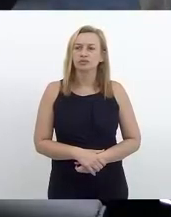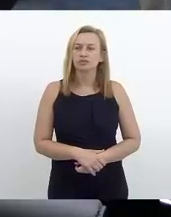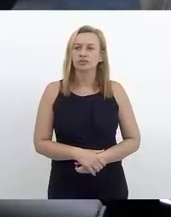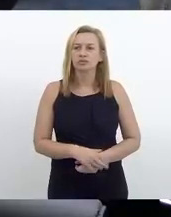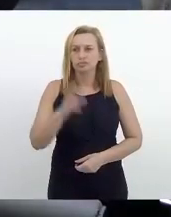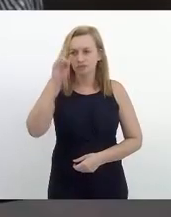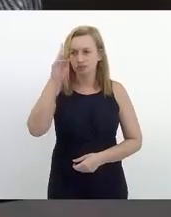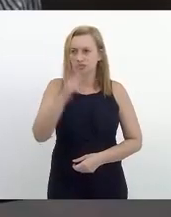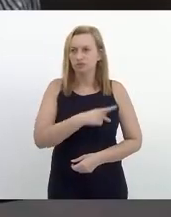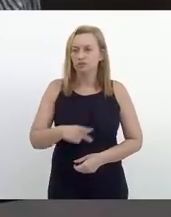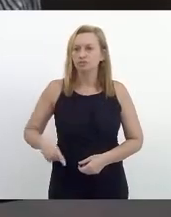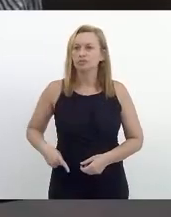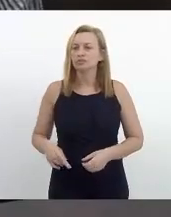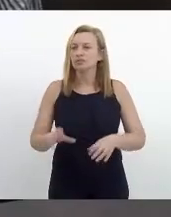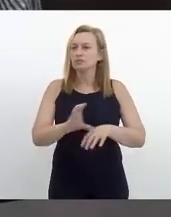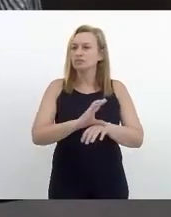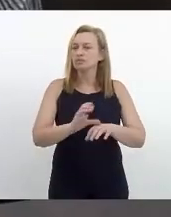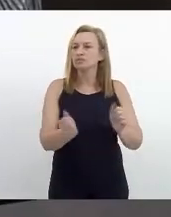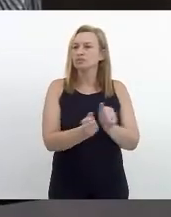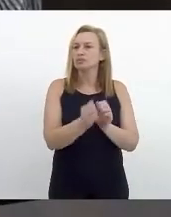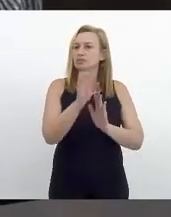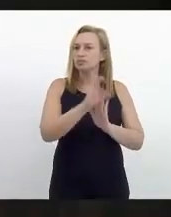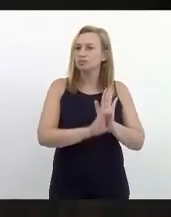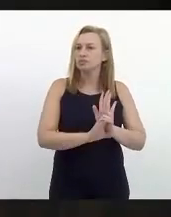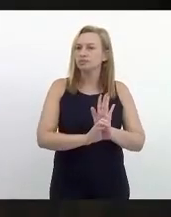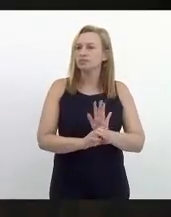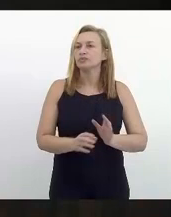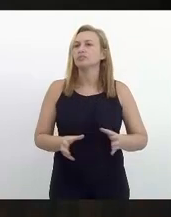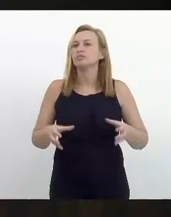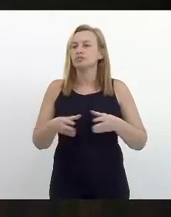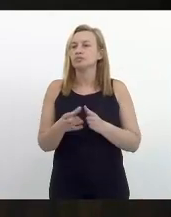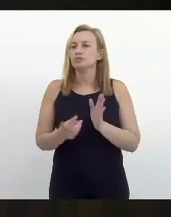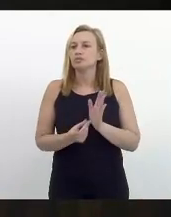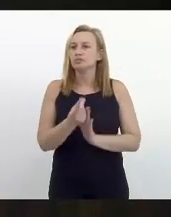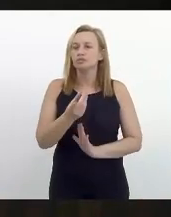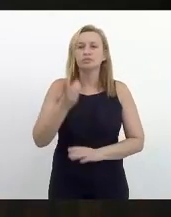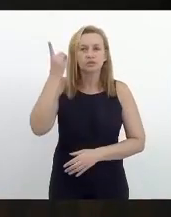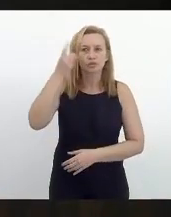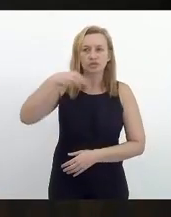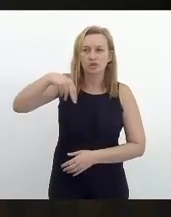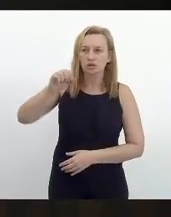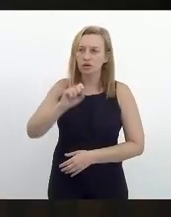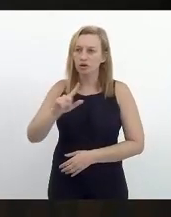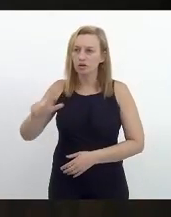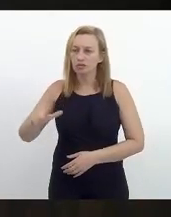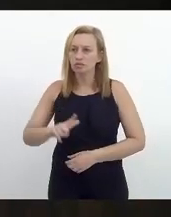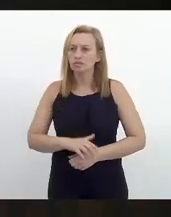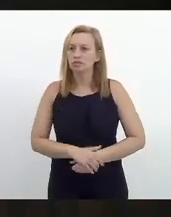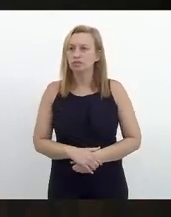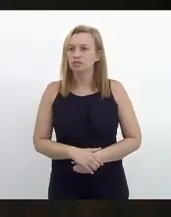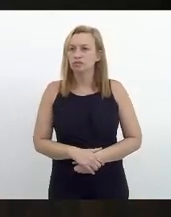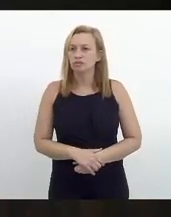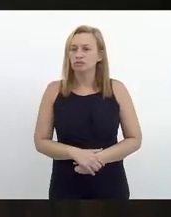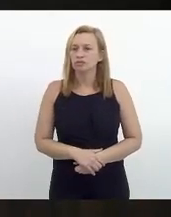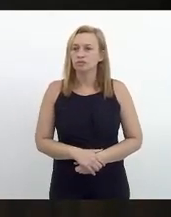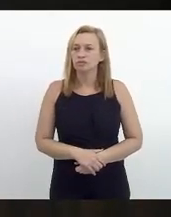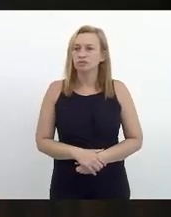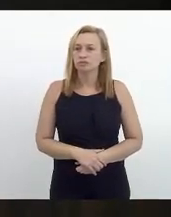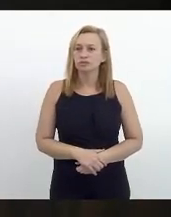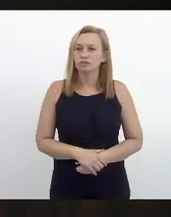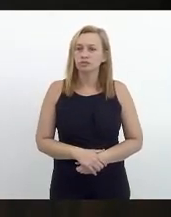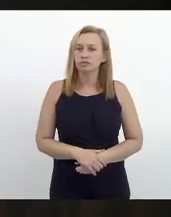Senhor presidente, parecer é pela constitucionalidade com emendas. Pela Comissão de Economia, deputado Noel de Carvalho. Deputado